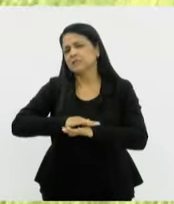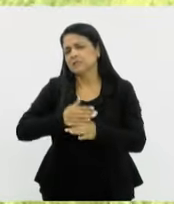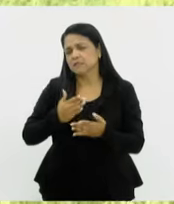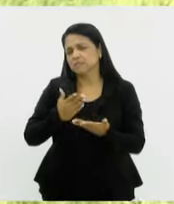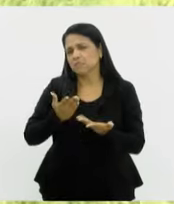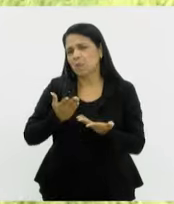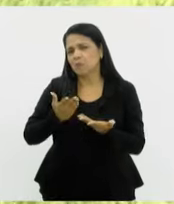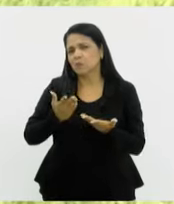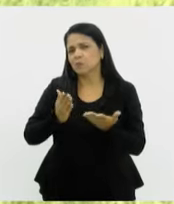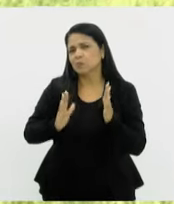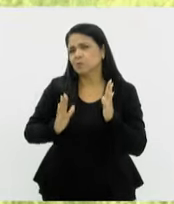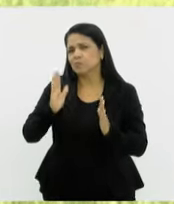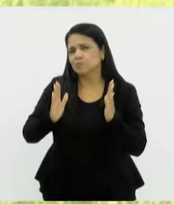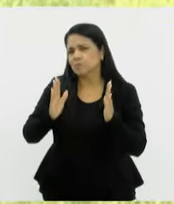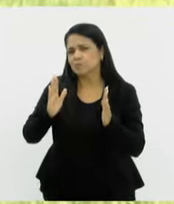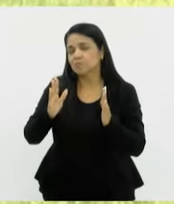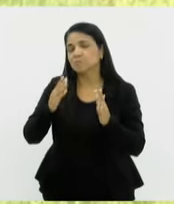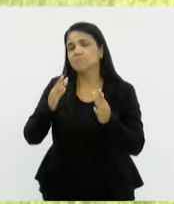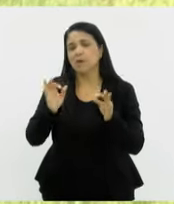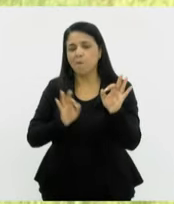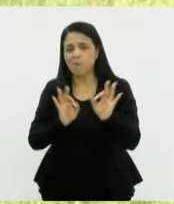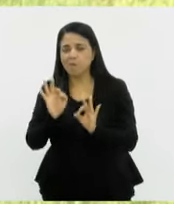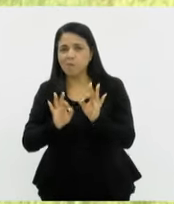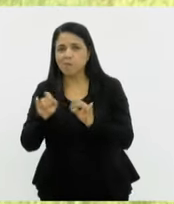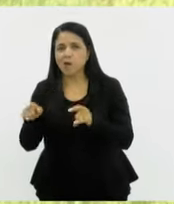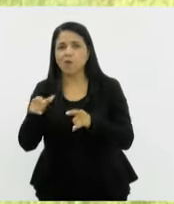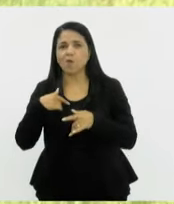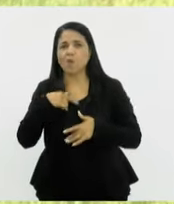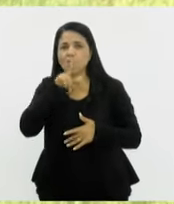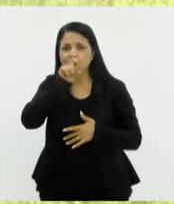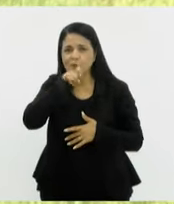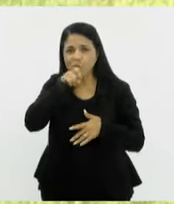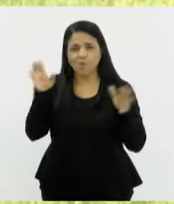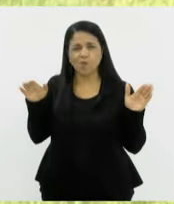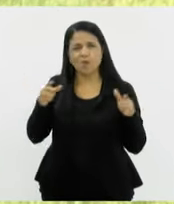estar realmente preparado para fazer esse trabalho?